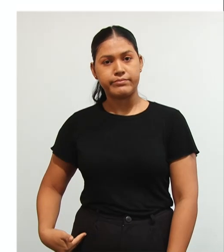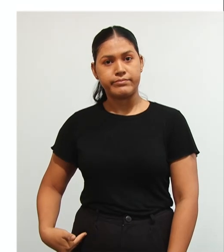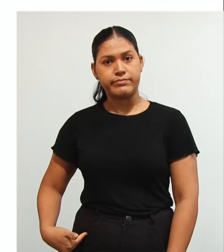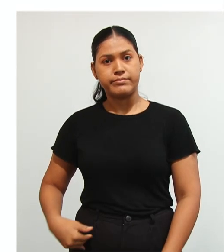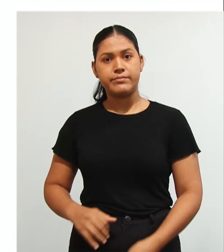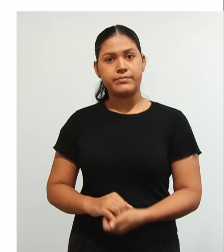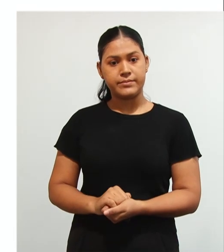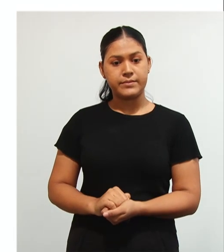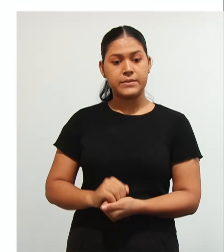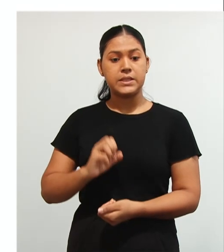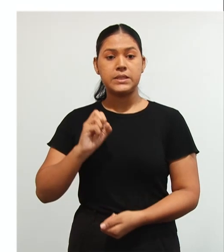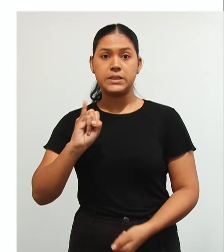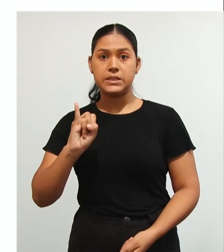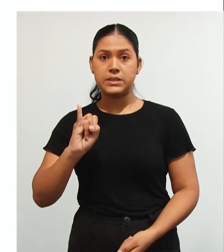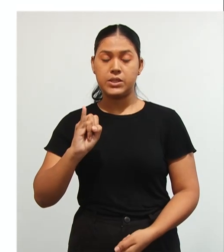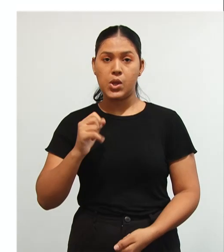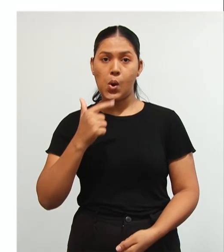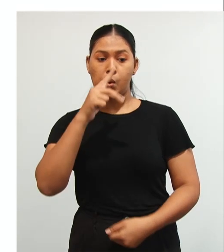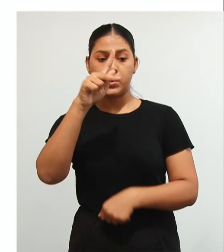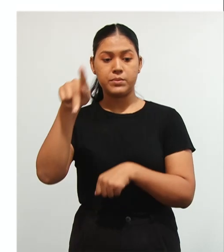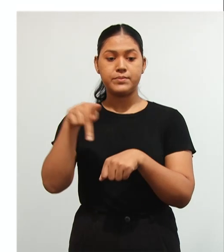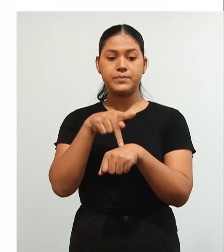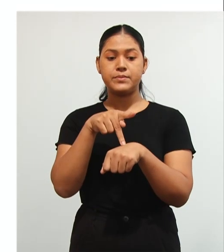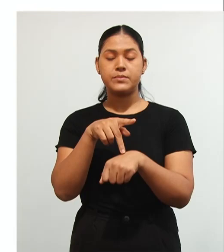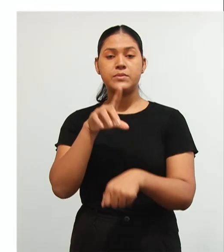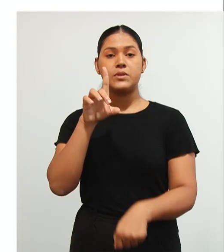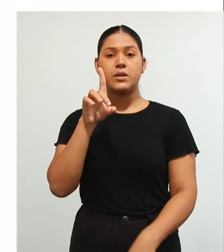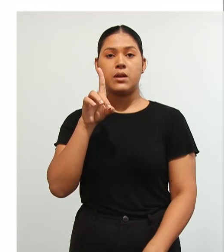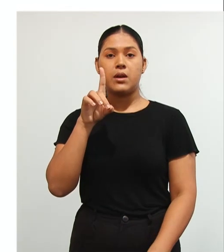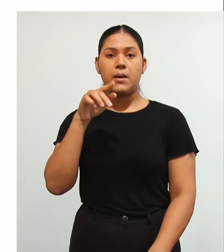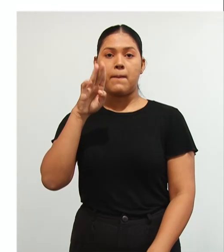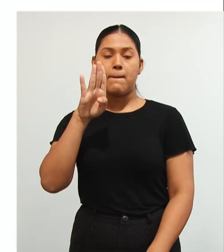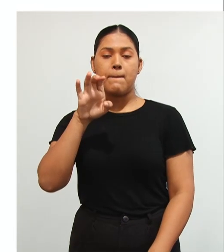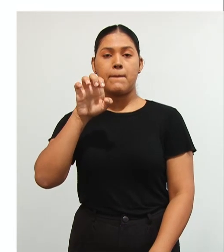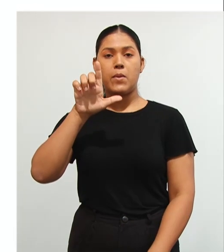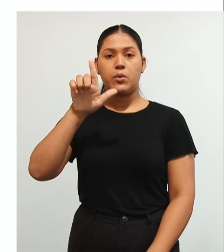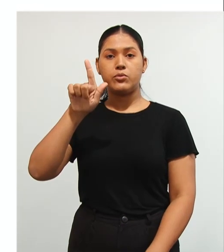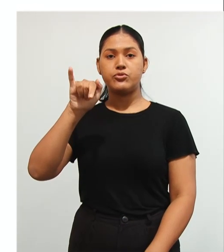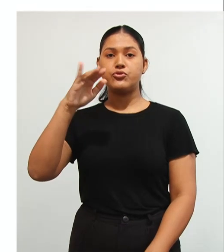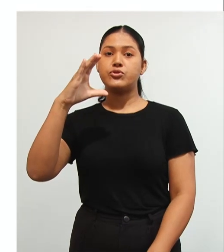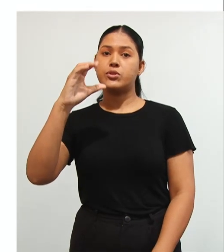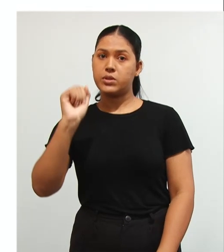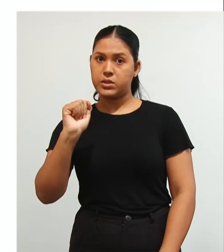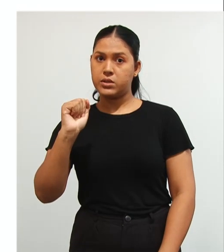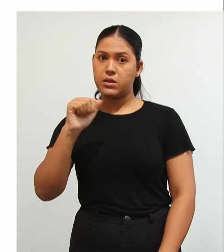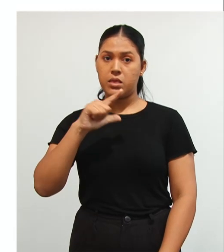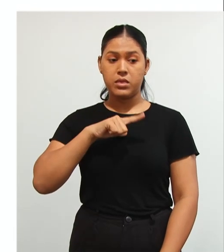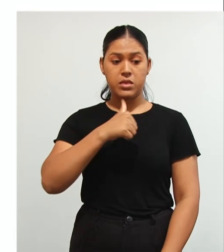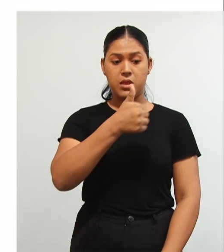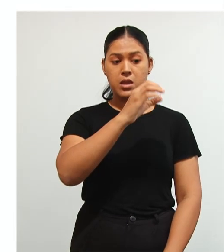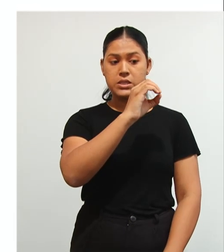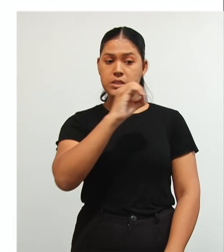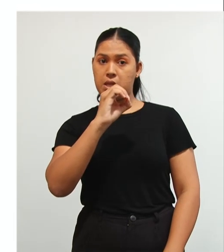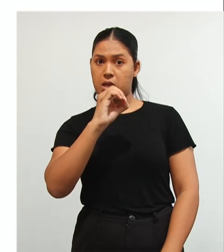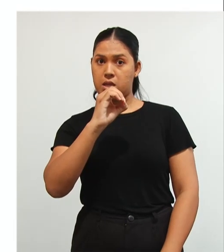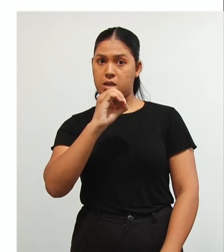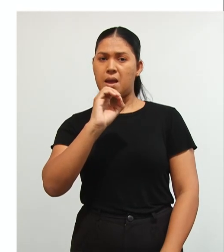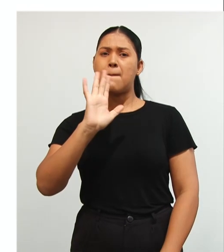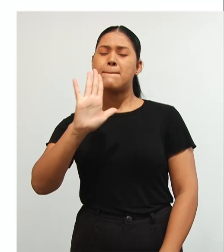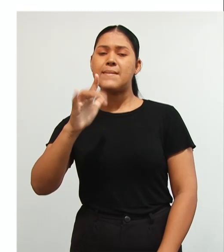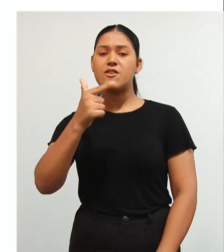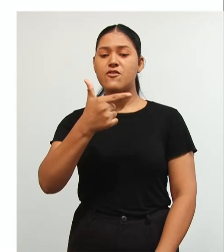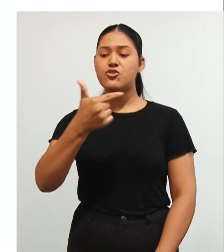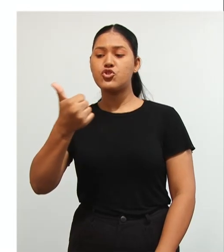23 são servidores públicos. Na Bélgica, 21. que é a média da OCDE, 21.